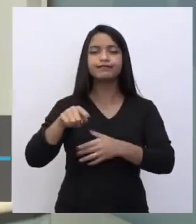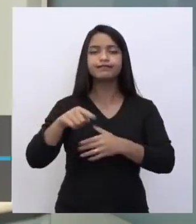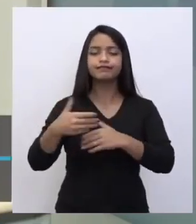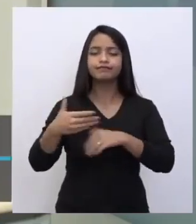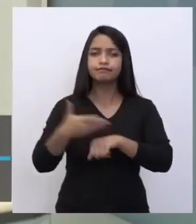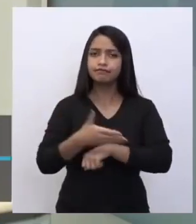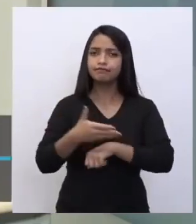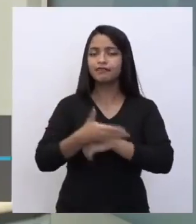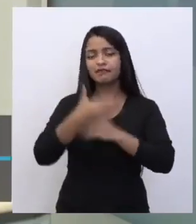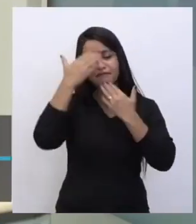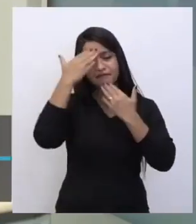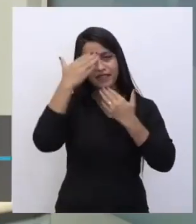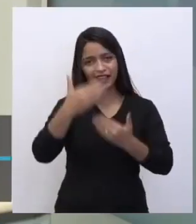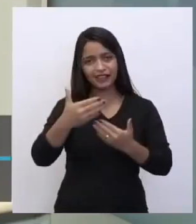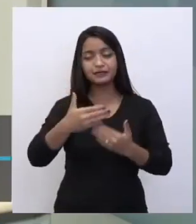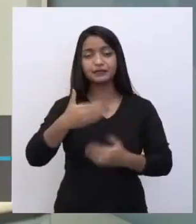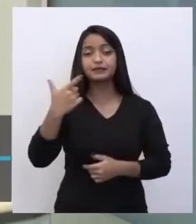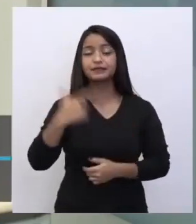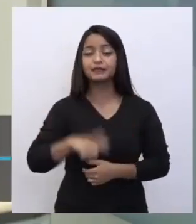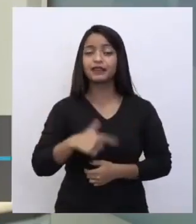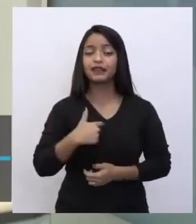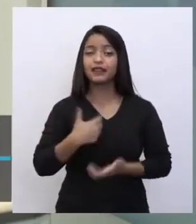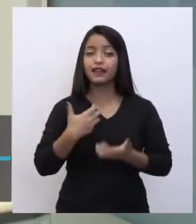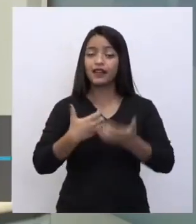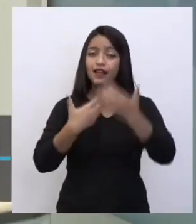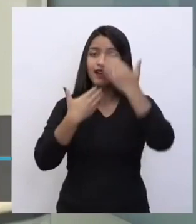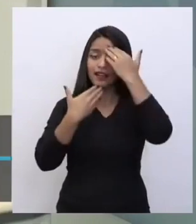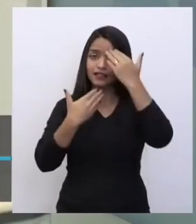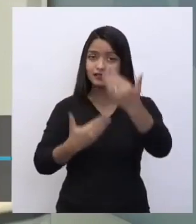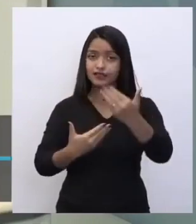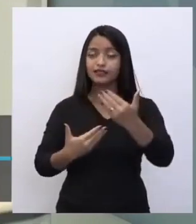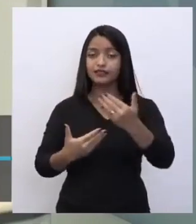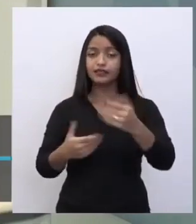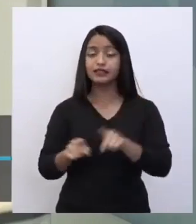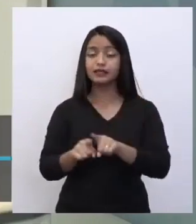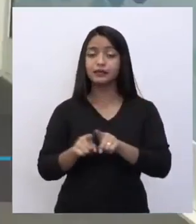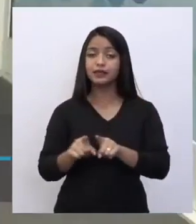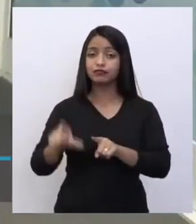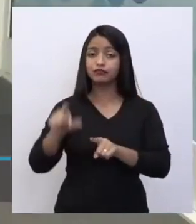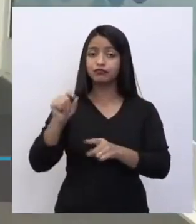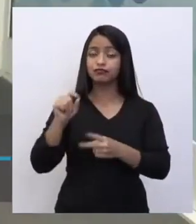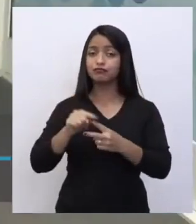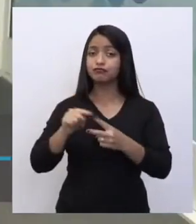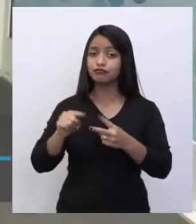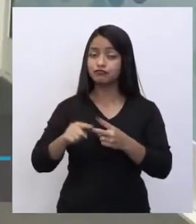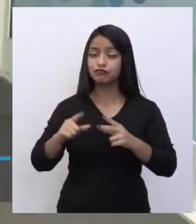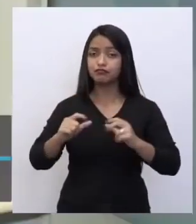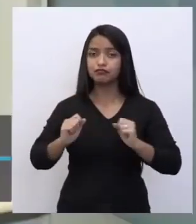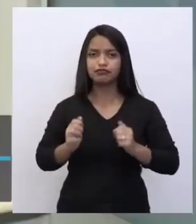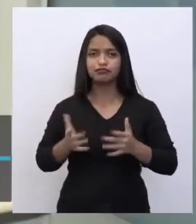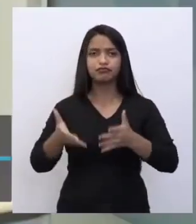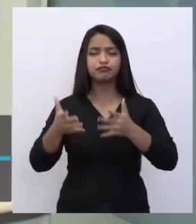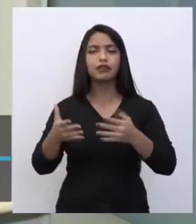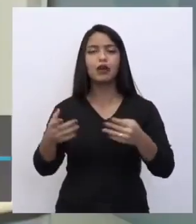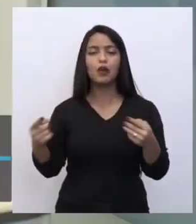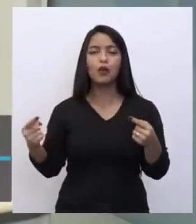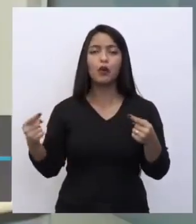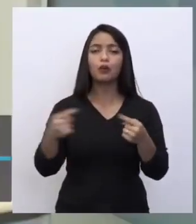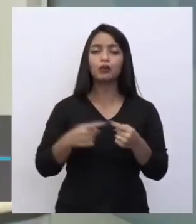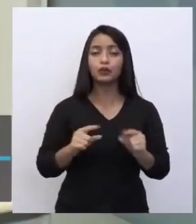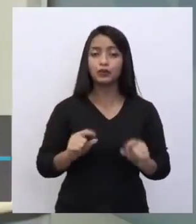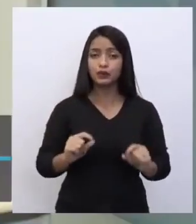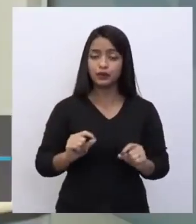Muito obrigada. E eu gostaria de fazer alguns agradecimentos e também dois destaques de ações que têm a ver com aquela questão sobre